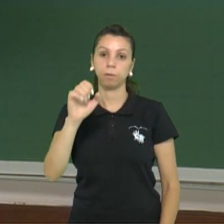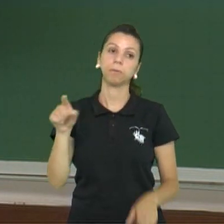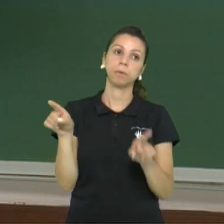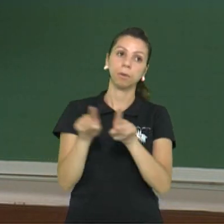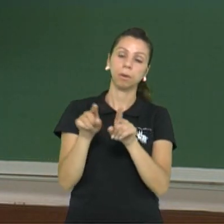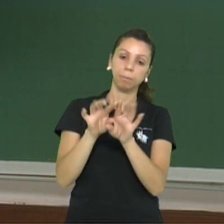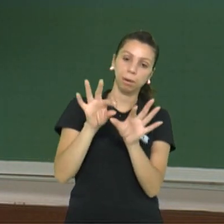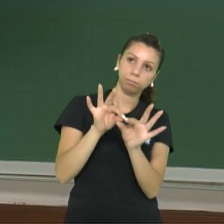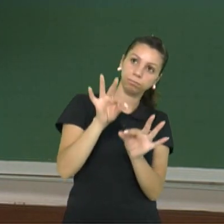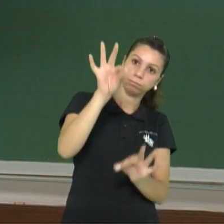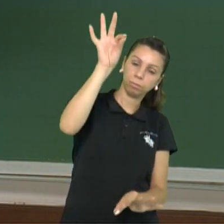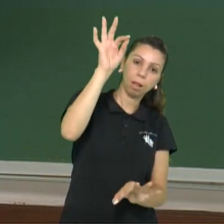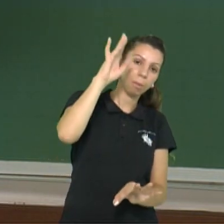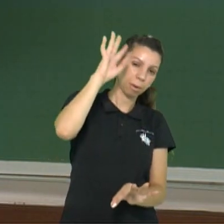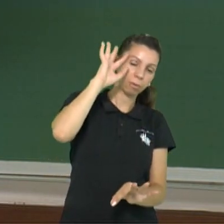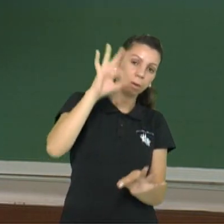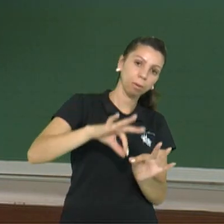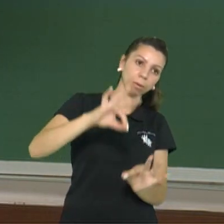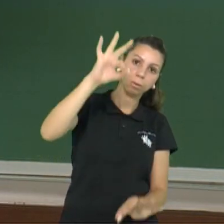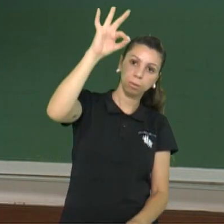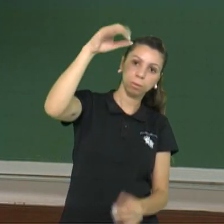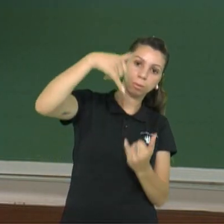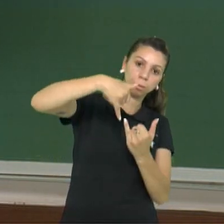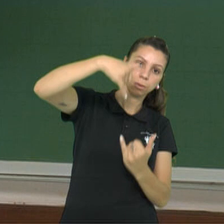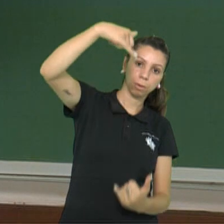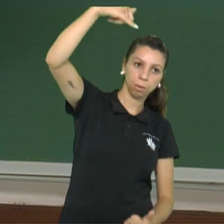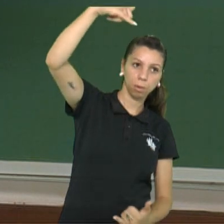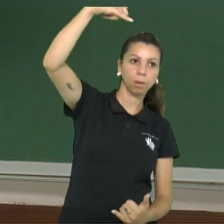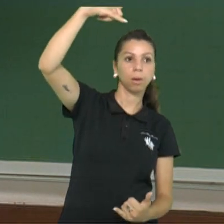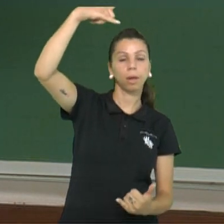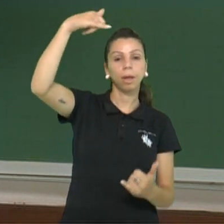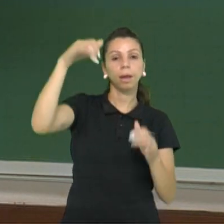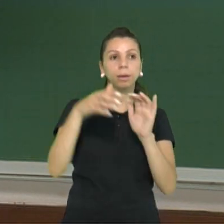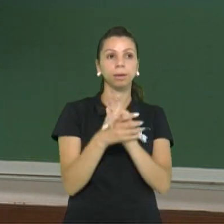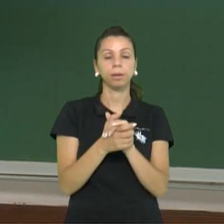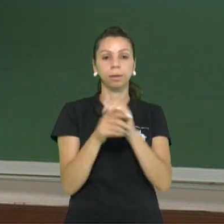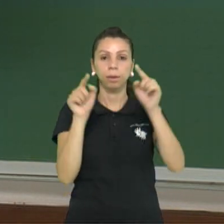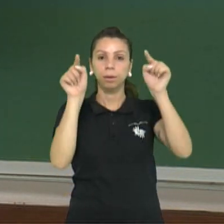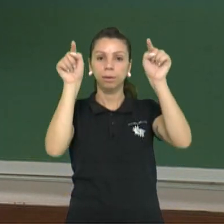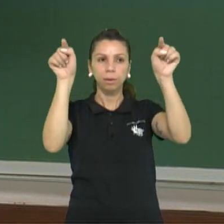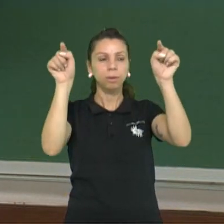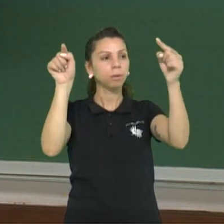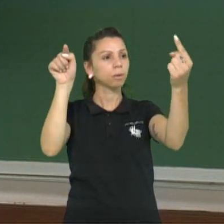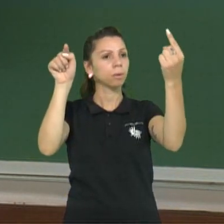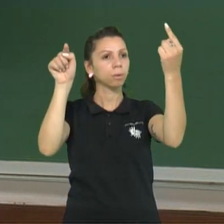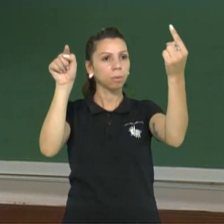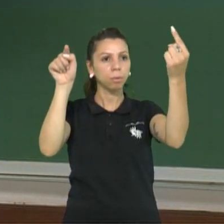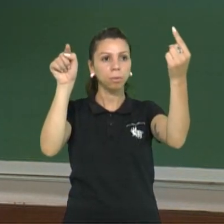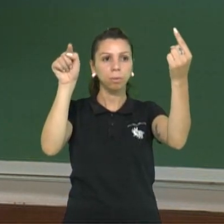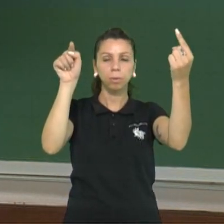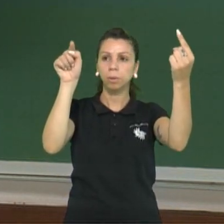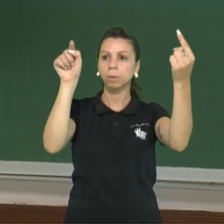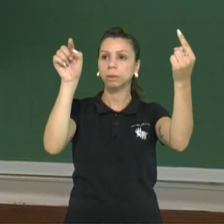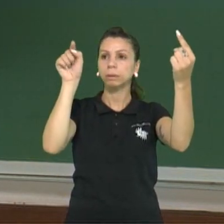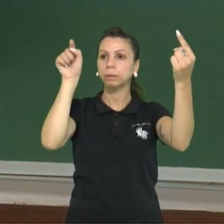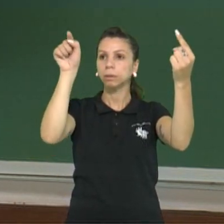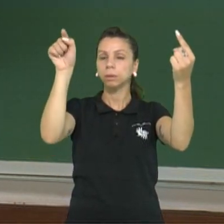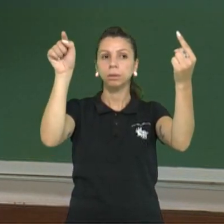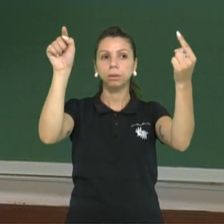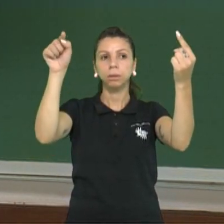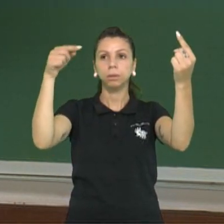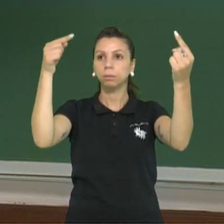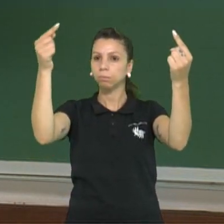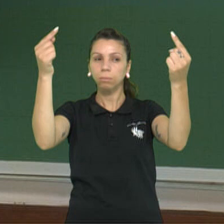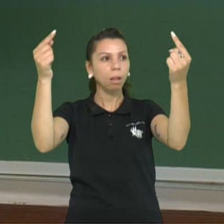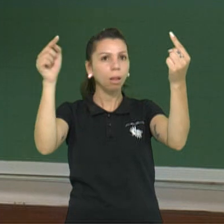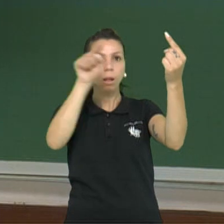aqui, ó, eu posso dizer que esses valores são simétricos, ó. A distância do 1 até essa linha é a mesma distância do 3 até